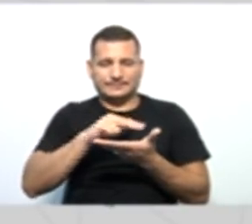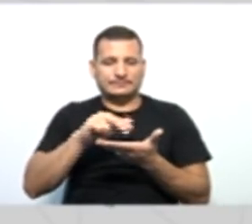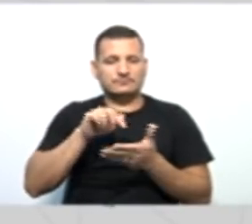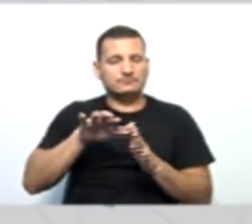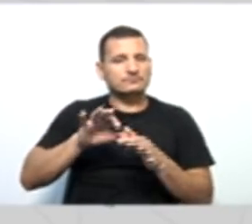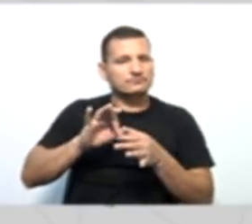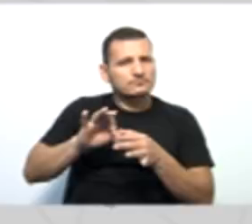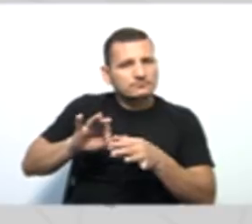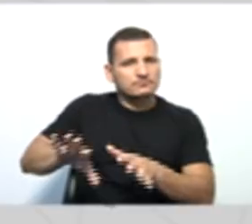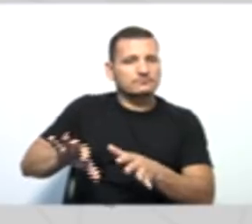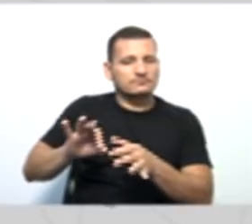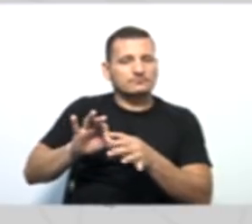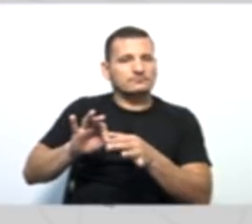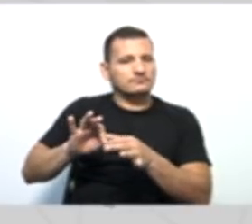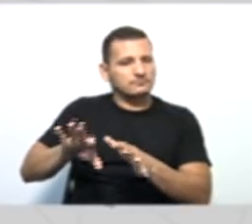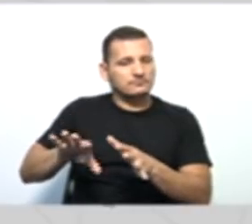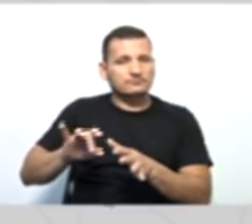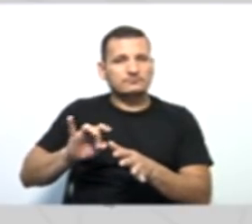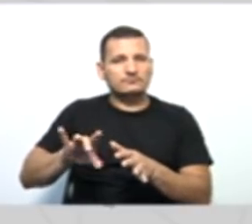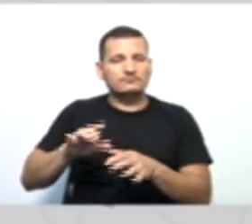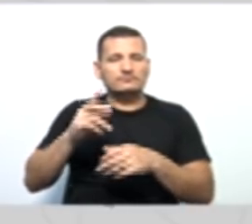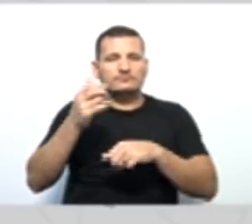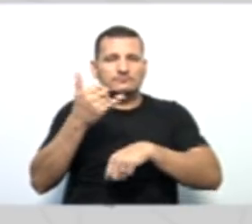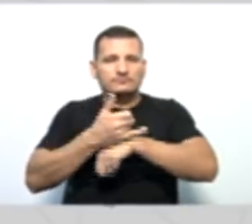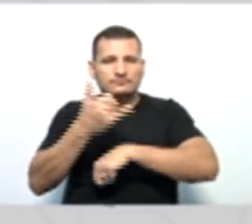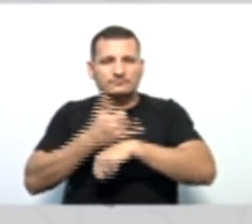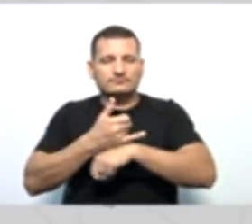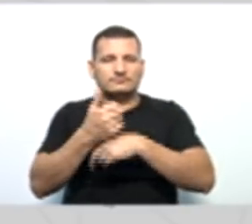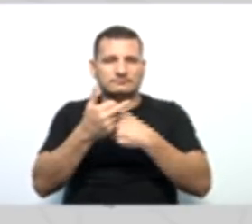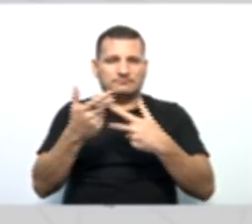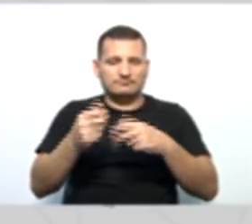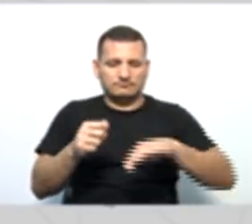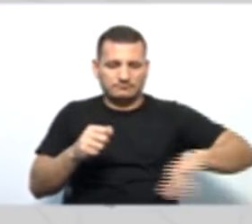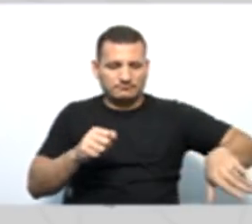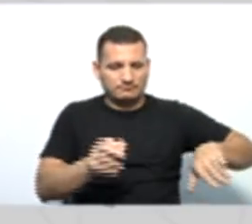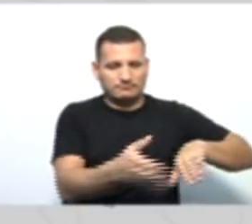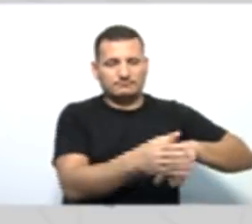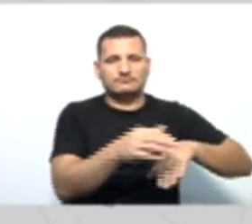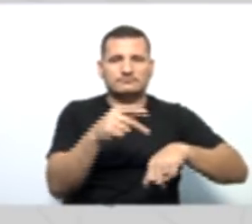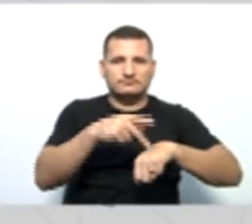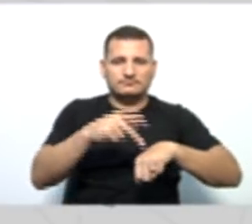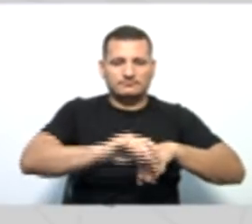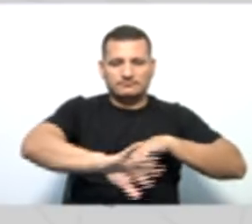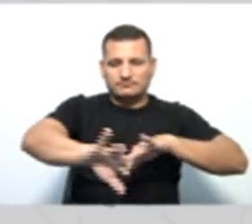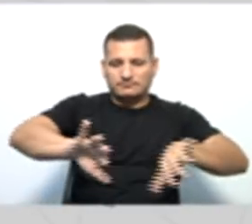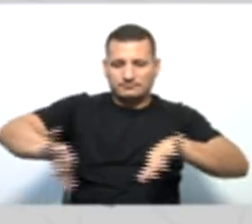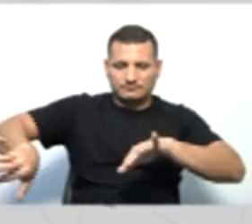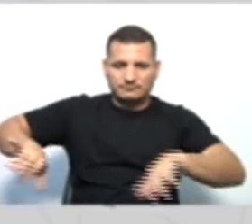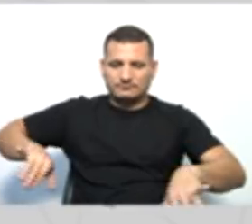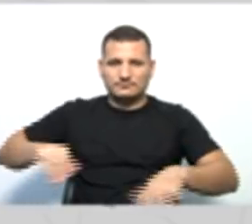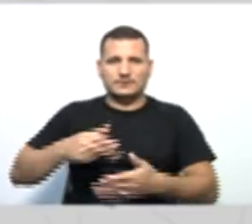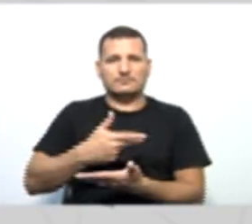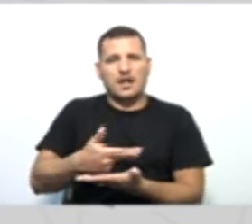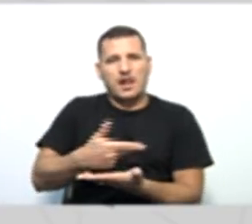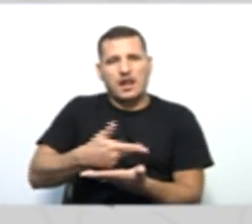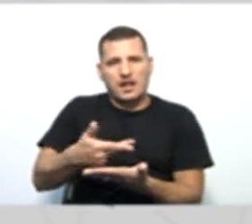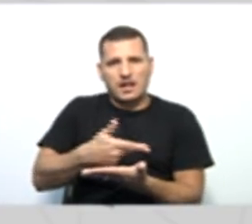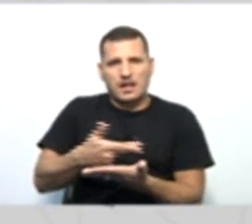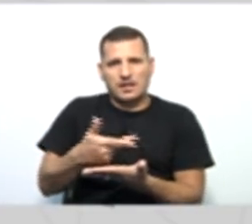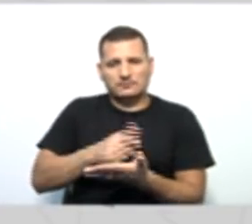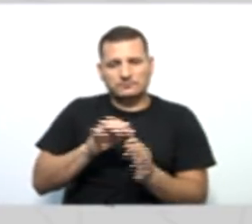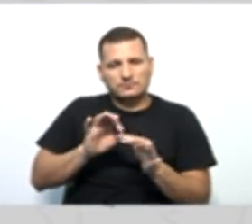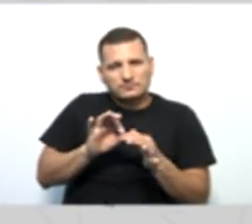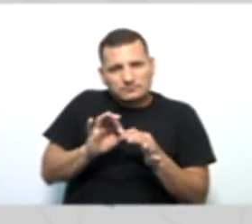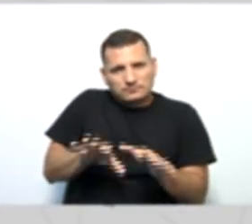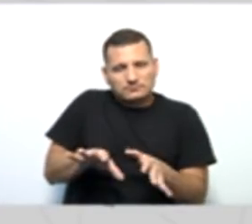Deixa ela lá, só afasta as coisas que estão próximas para que ela não se machuque mais do que já está se machucando,